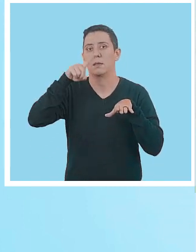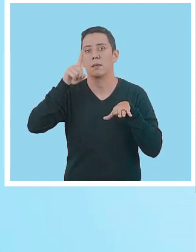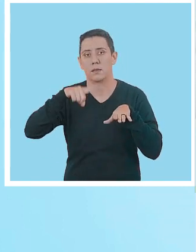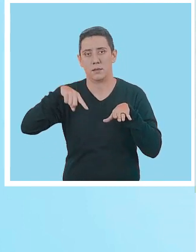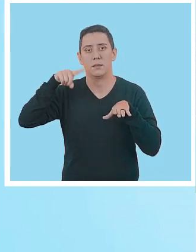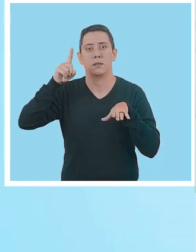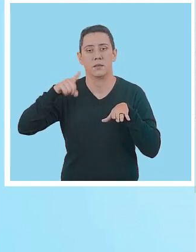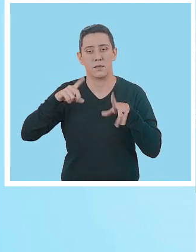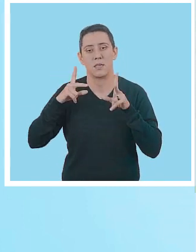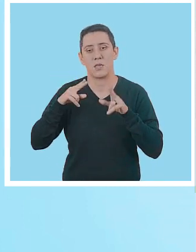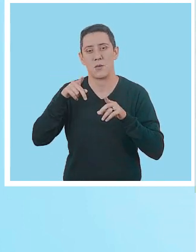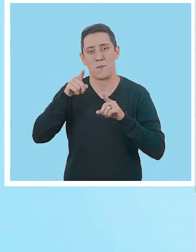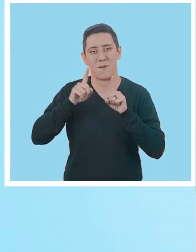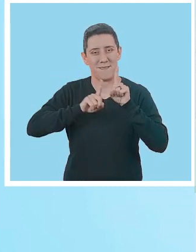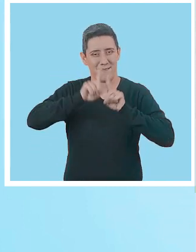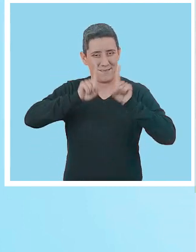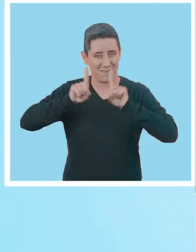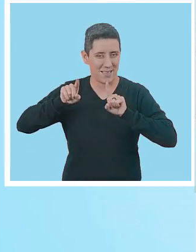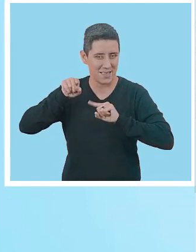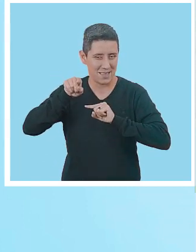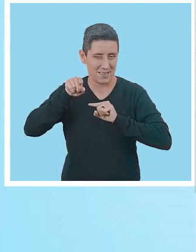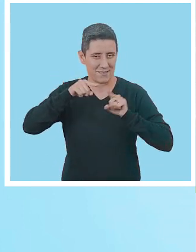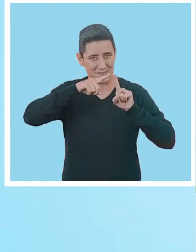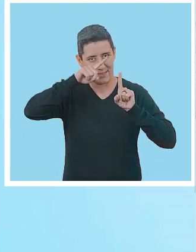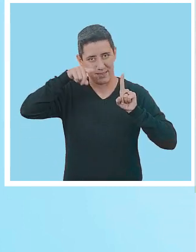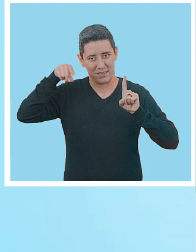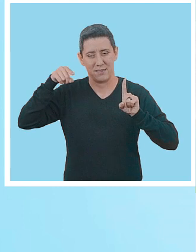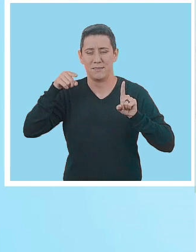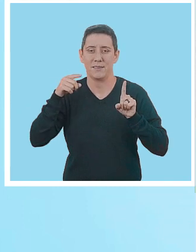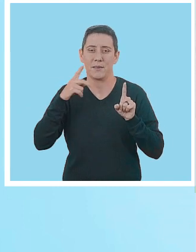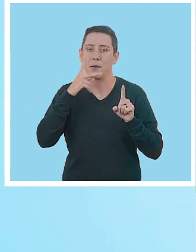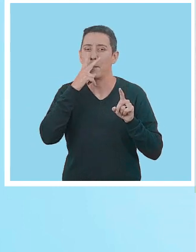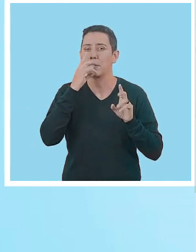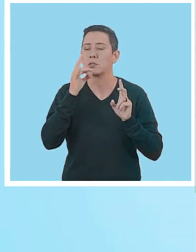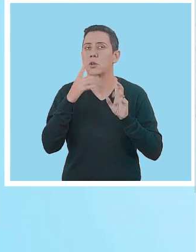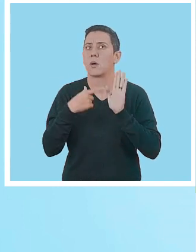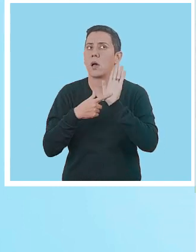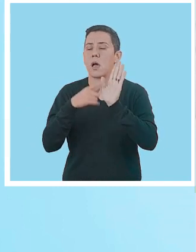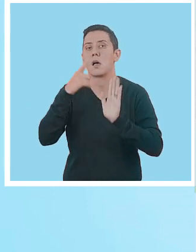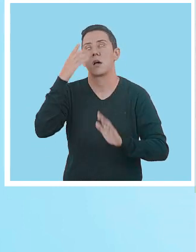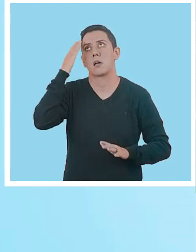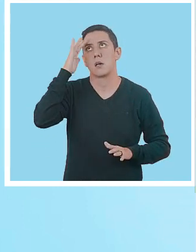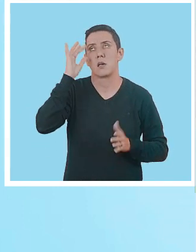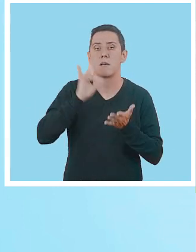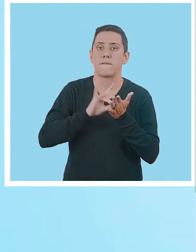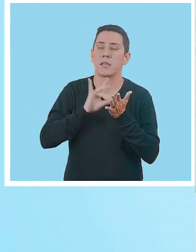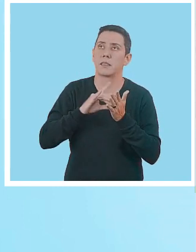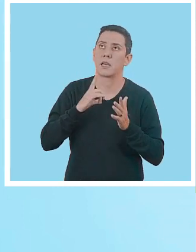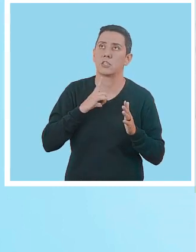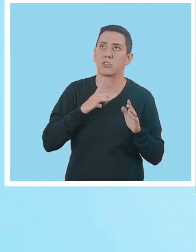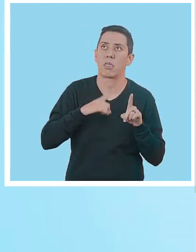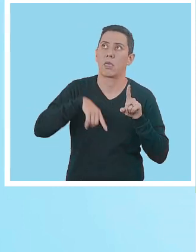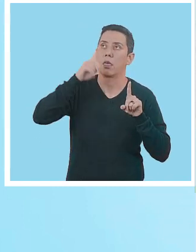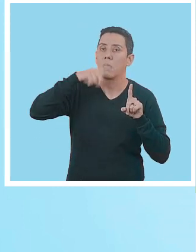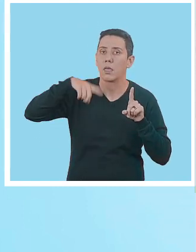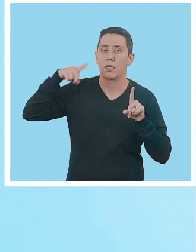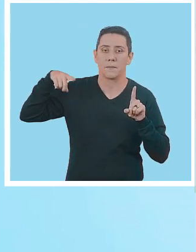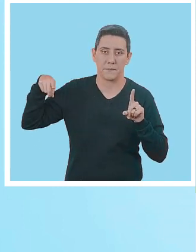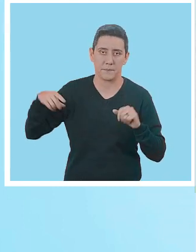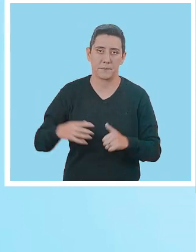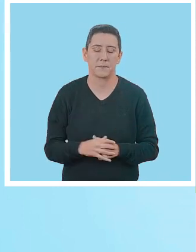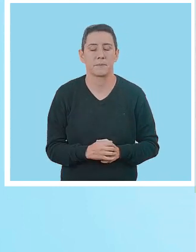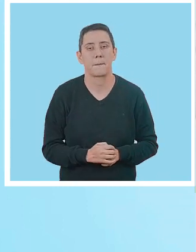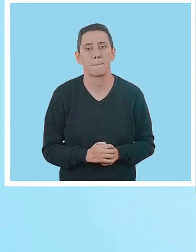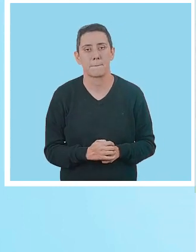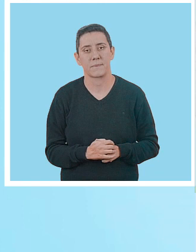óbvio esse gráfico aí ele está exagerado Mas é para representar essa intermitência tá Outro ponto